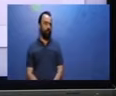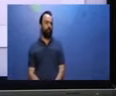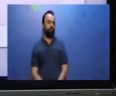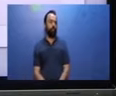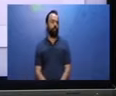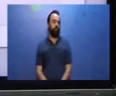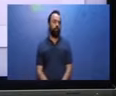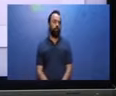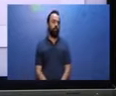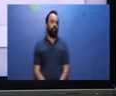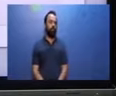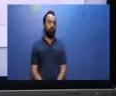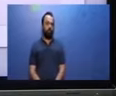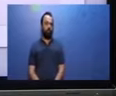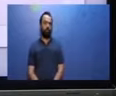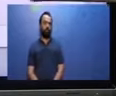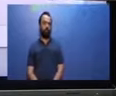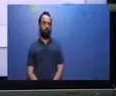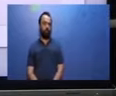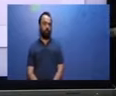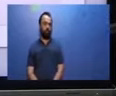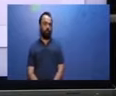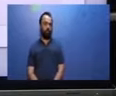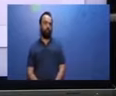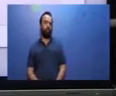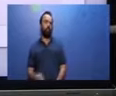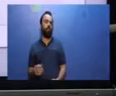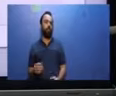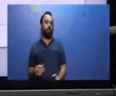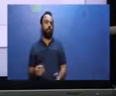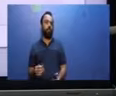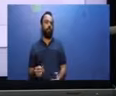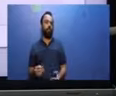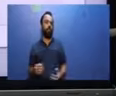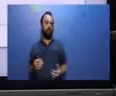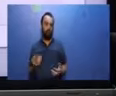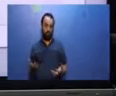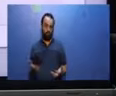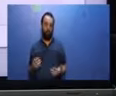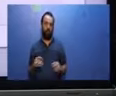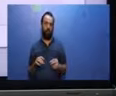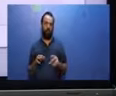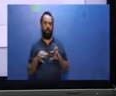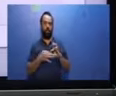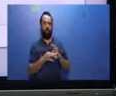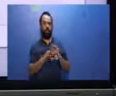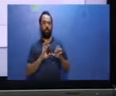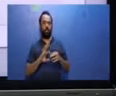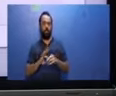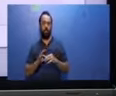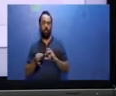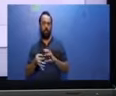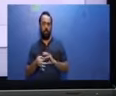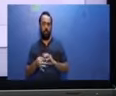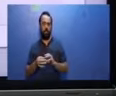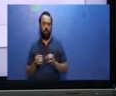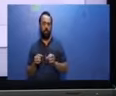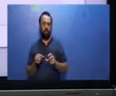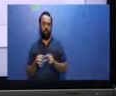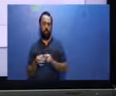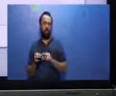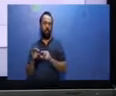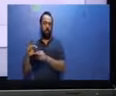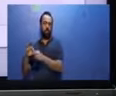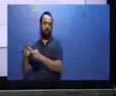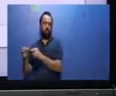mesmo que esses átomos estejam sendo combinados de uma maneira diferente mas eles estão ali na mesma quantidade